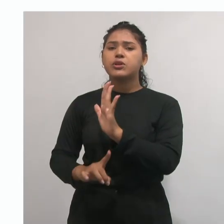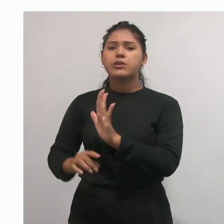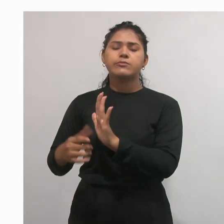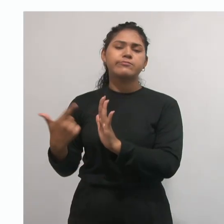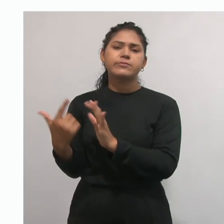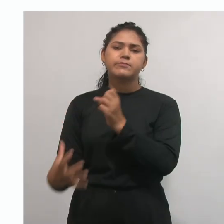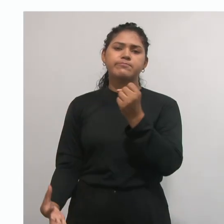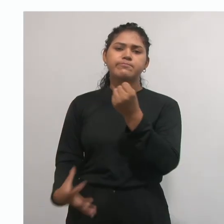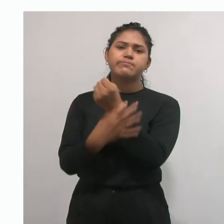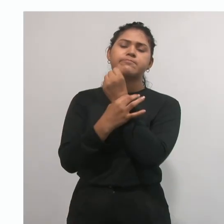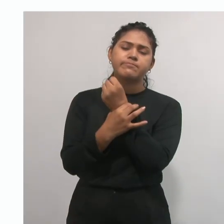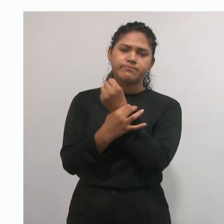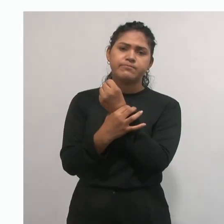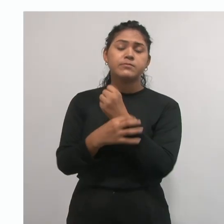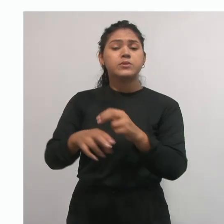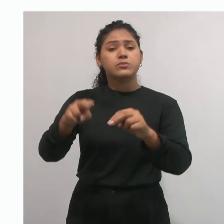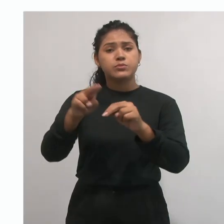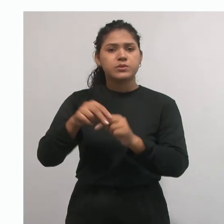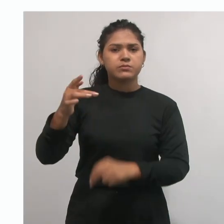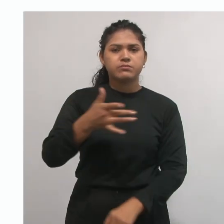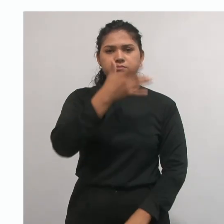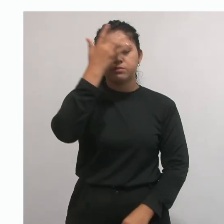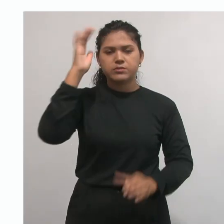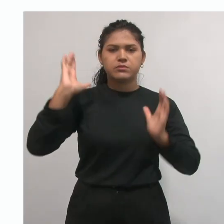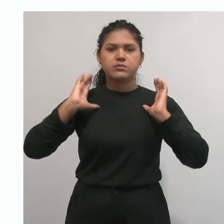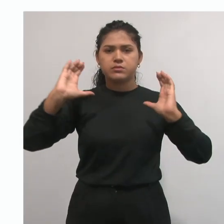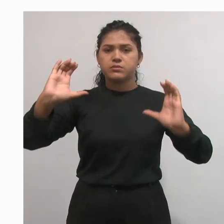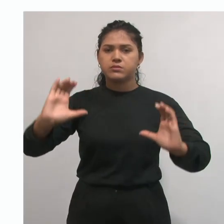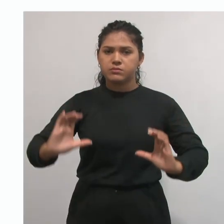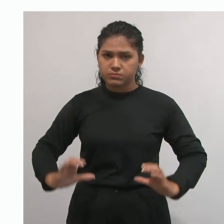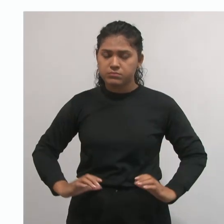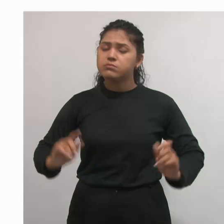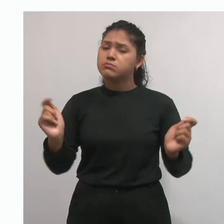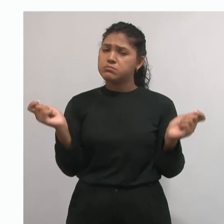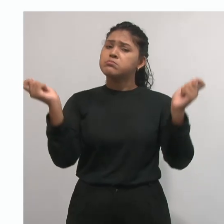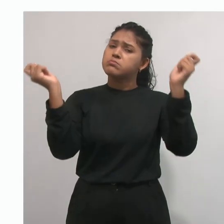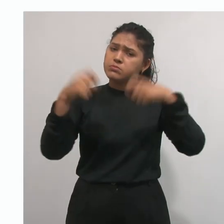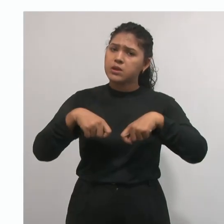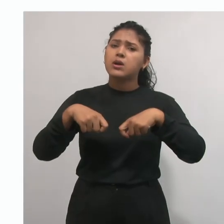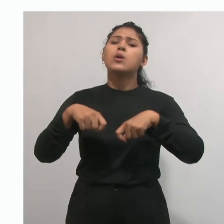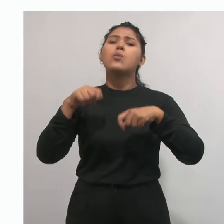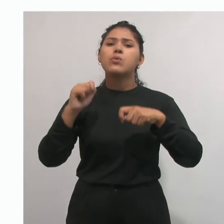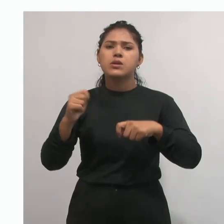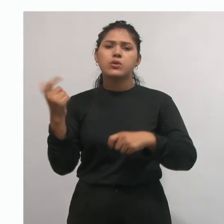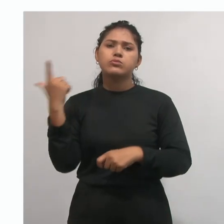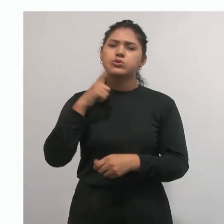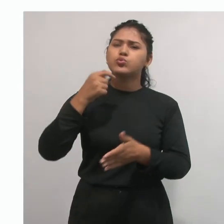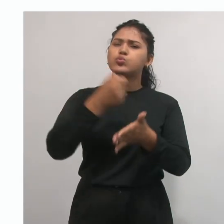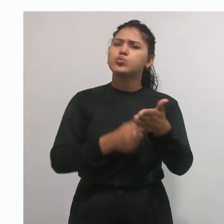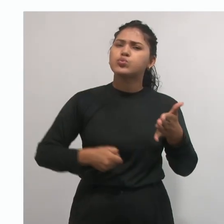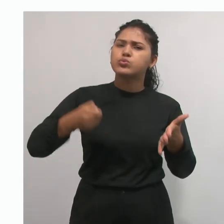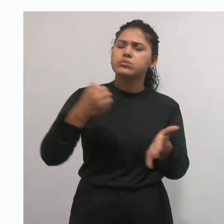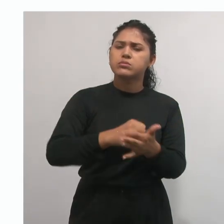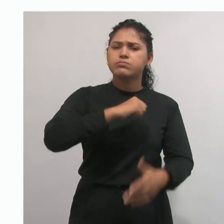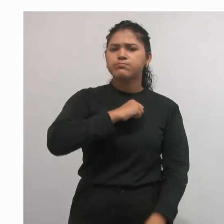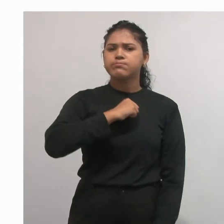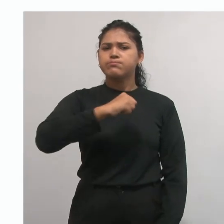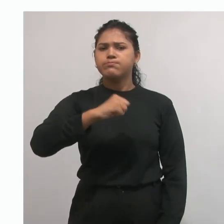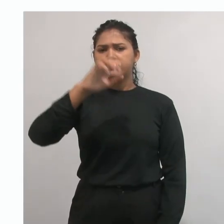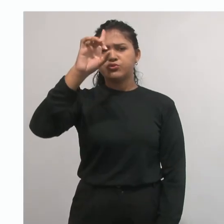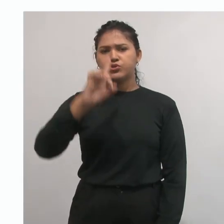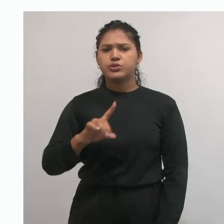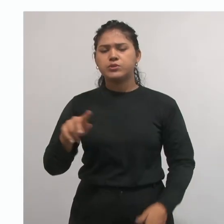direito está desviado. Então, para que esses cidadãos, eles próprios tenham a capacidade de